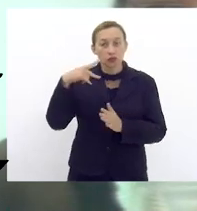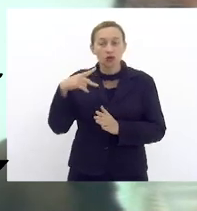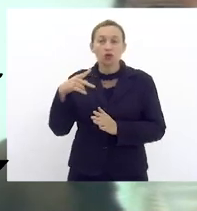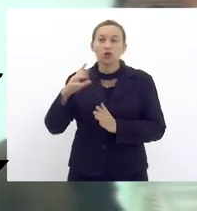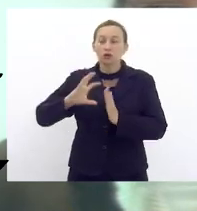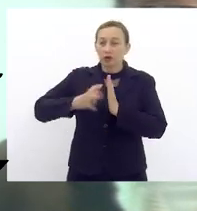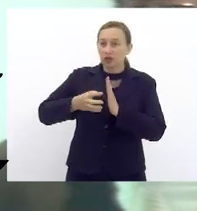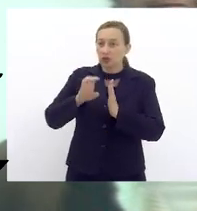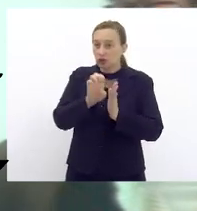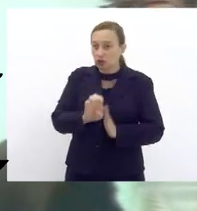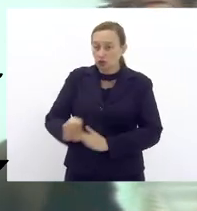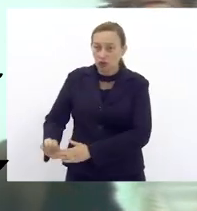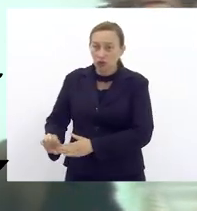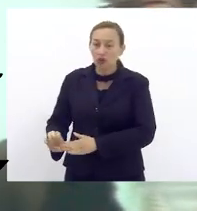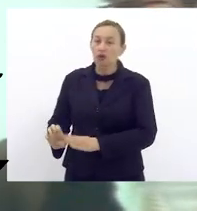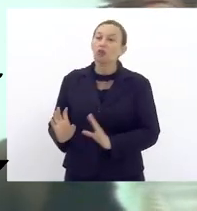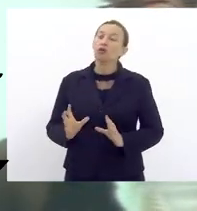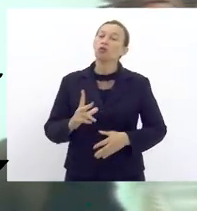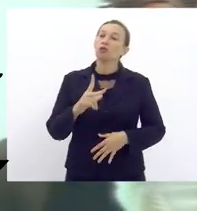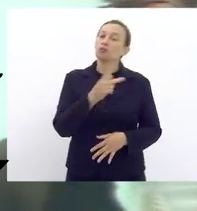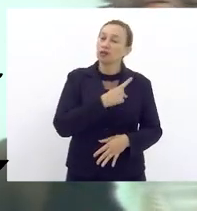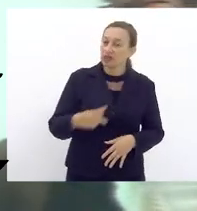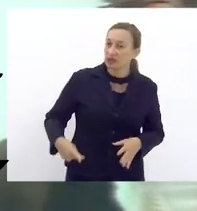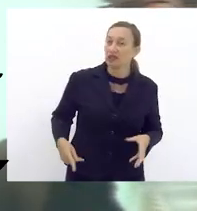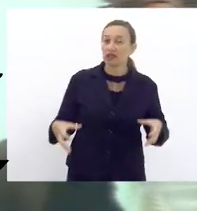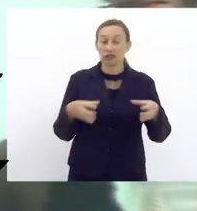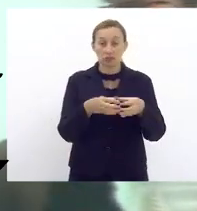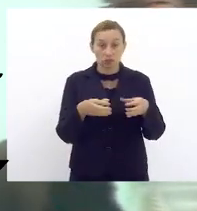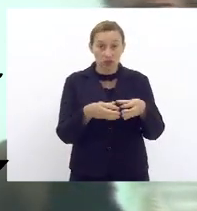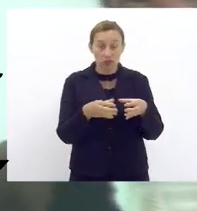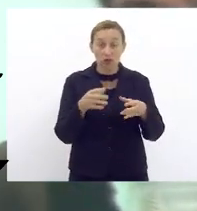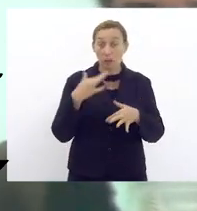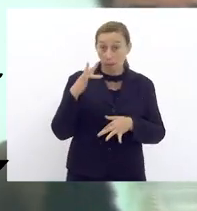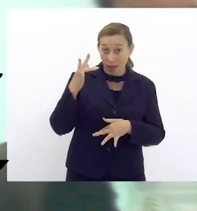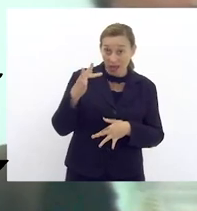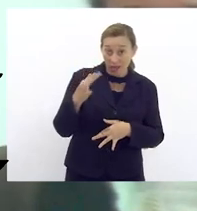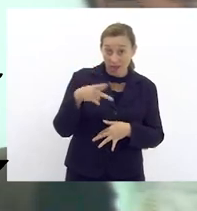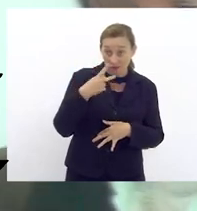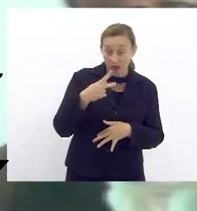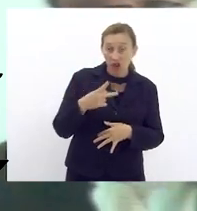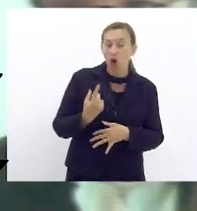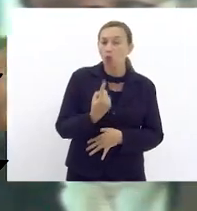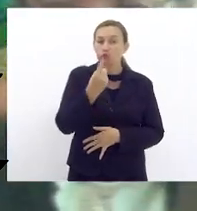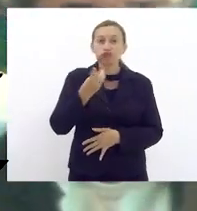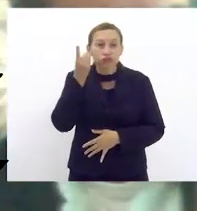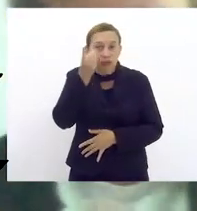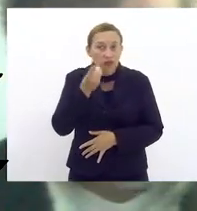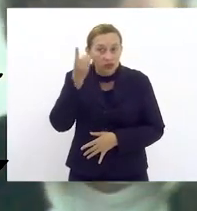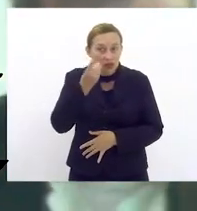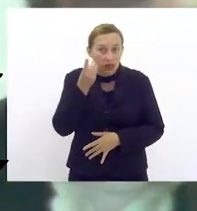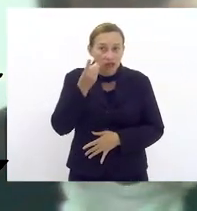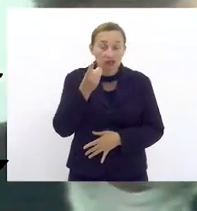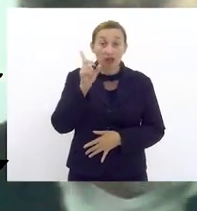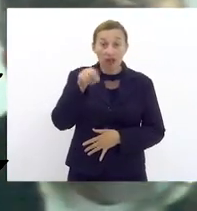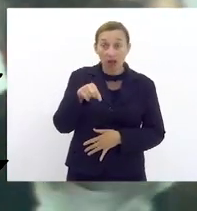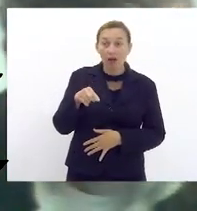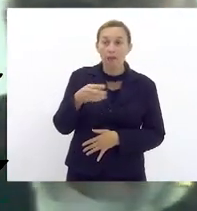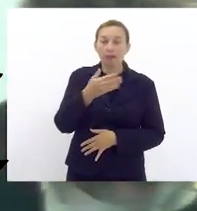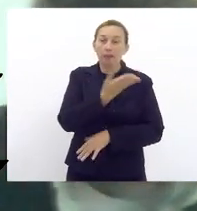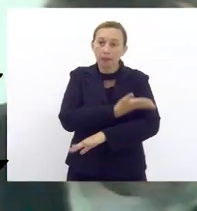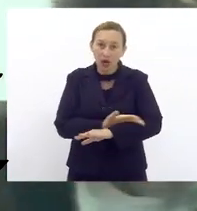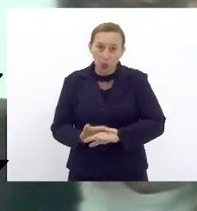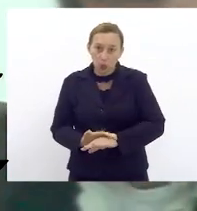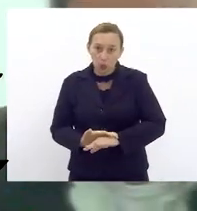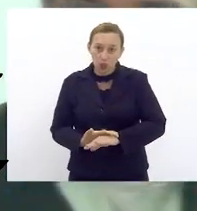como presidente dessa comissão tentando ser breve um deputado que é branco